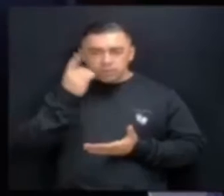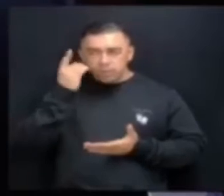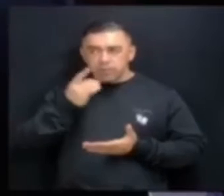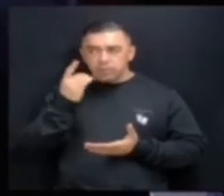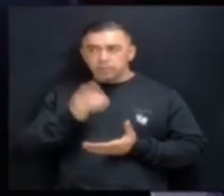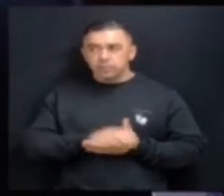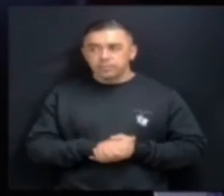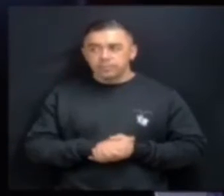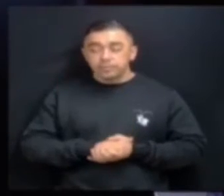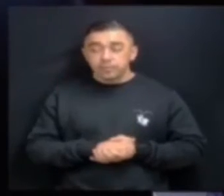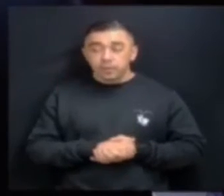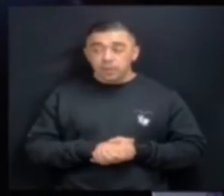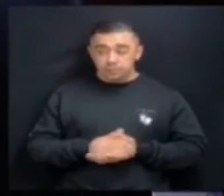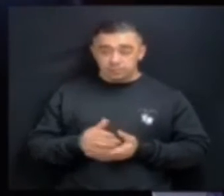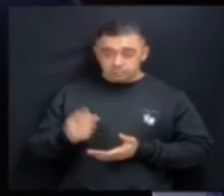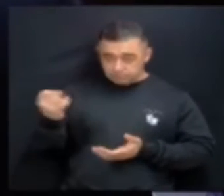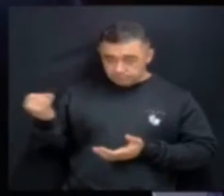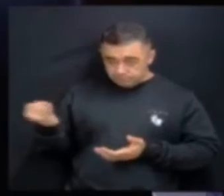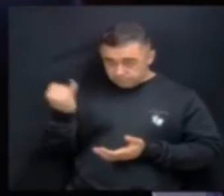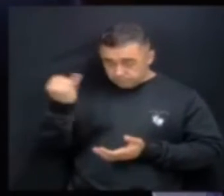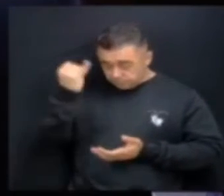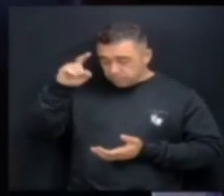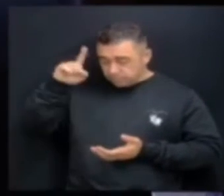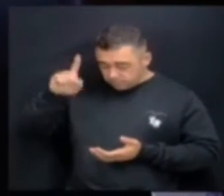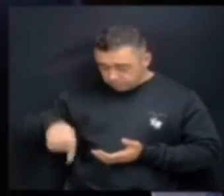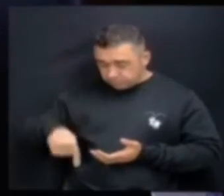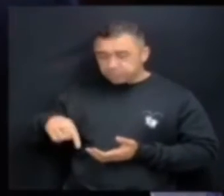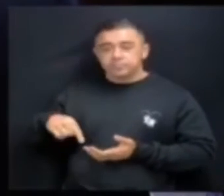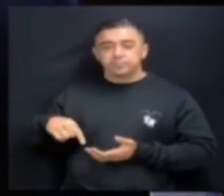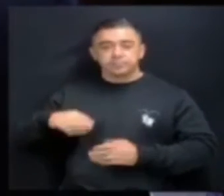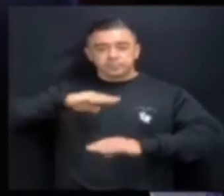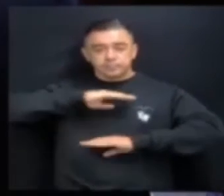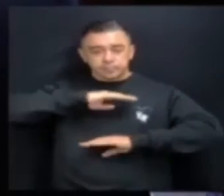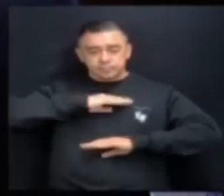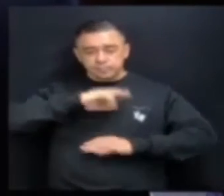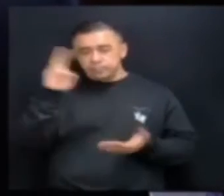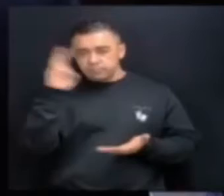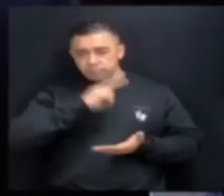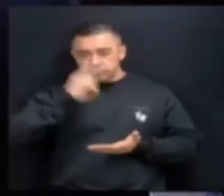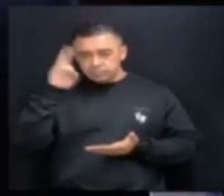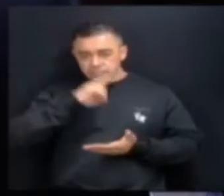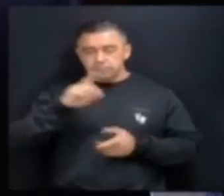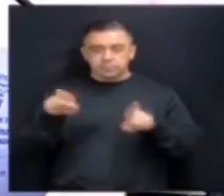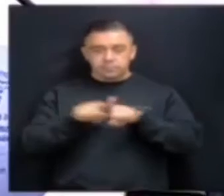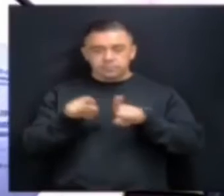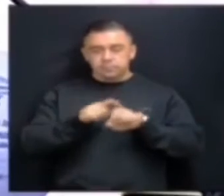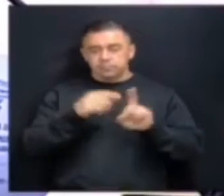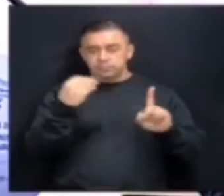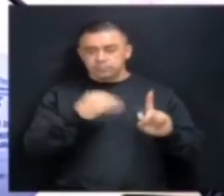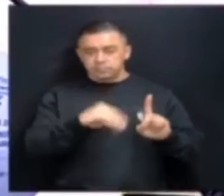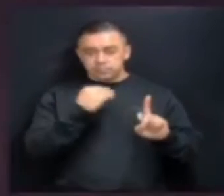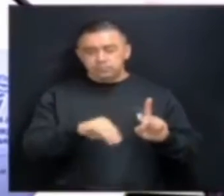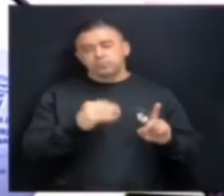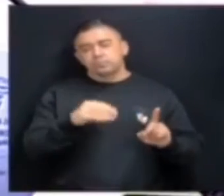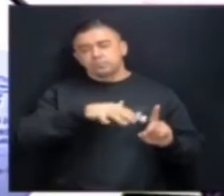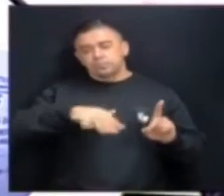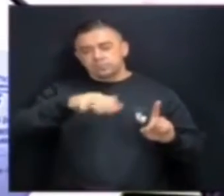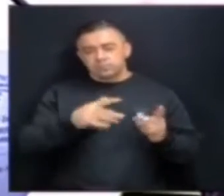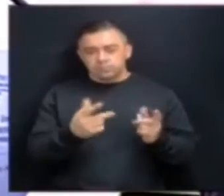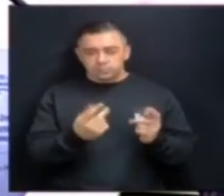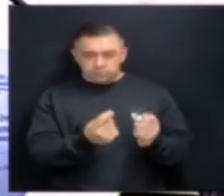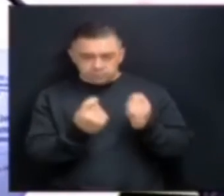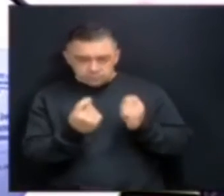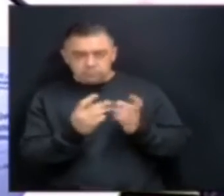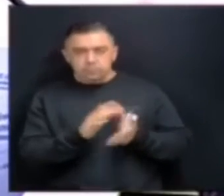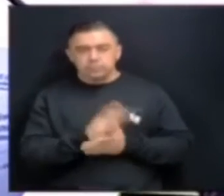o presidente é fundamental atendimento em situações emergenciais e de vulnerabilidade Econômica como a gente já